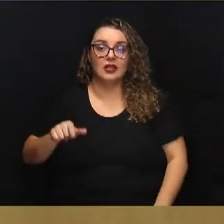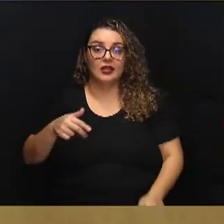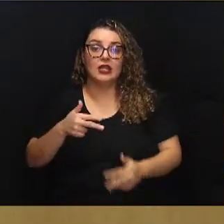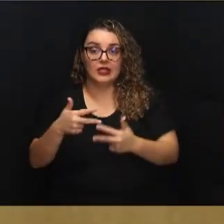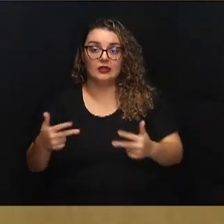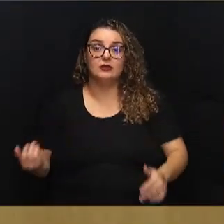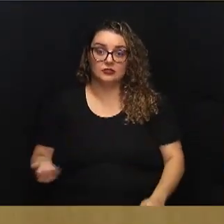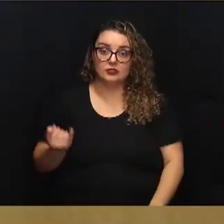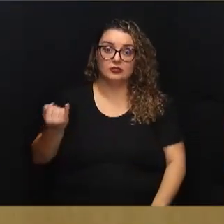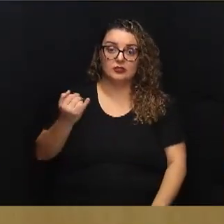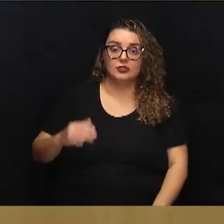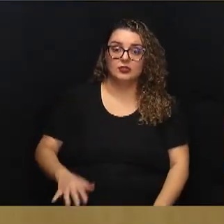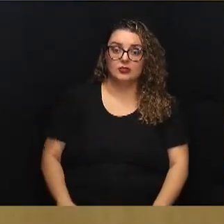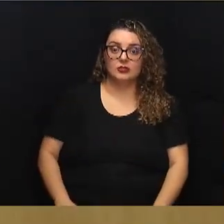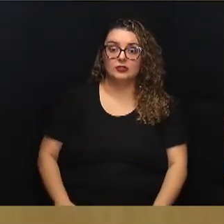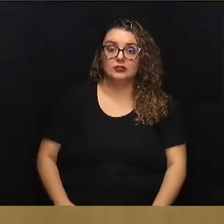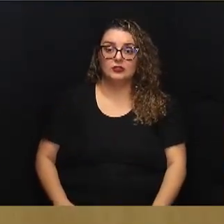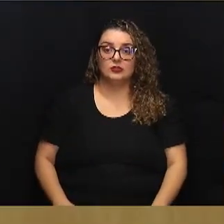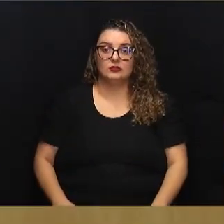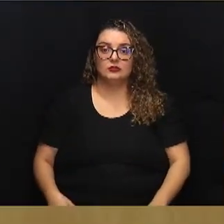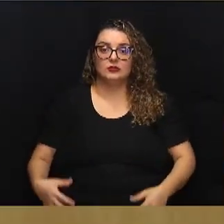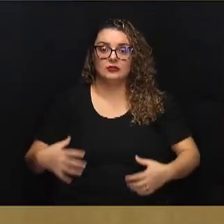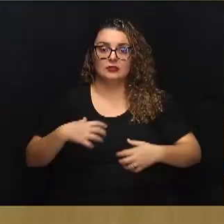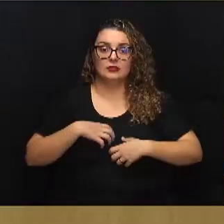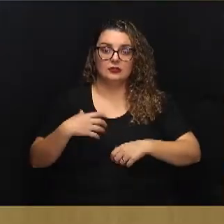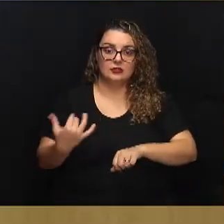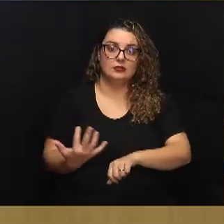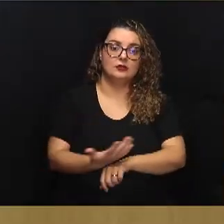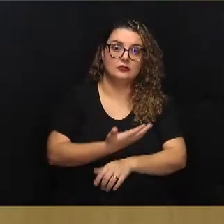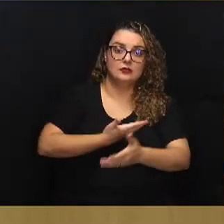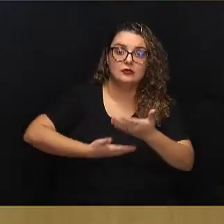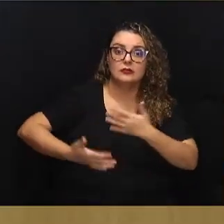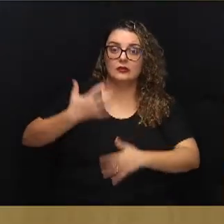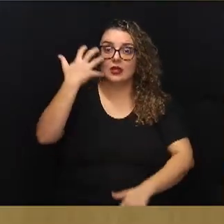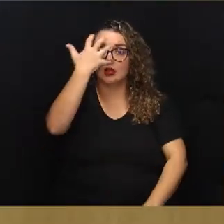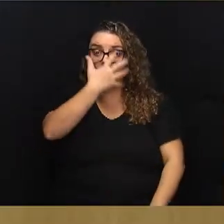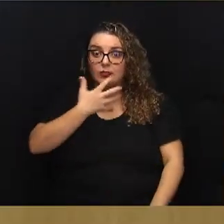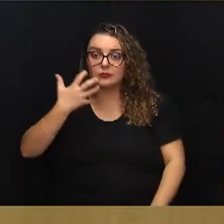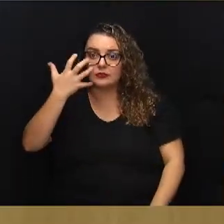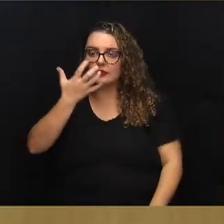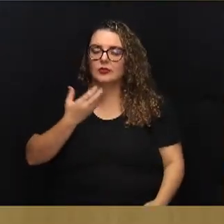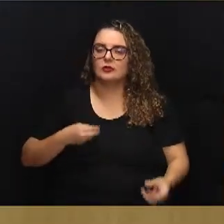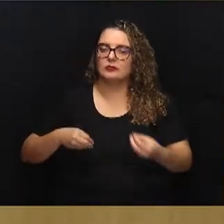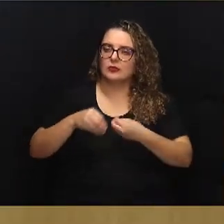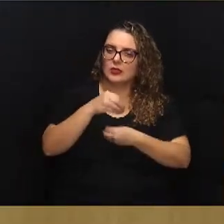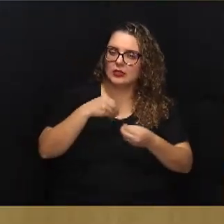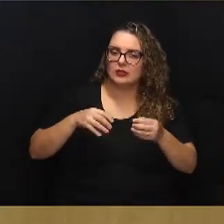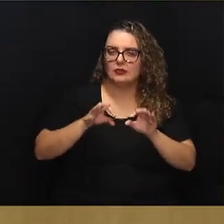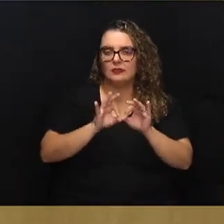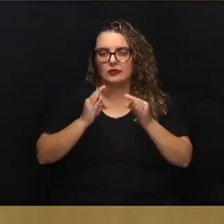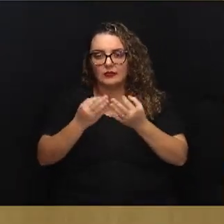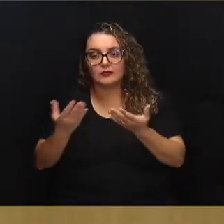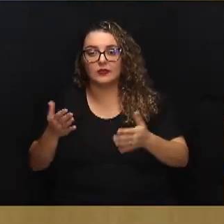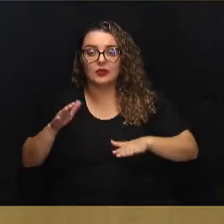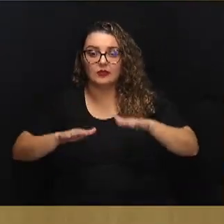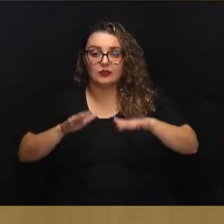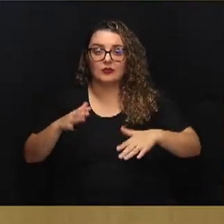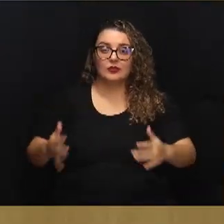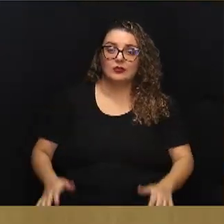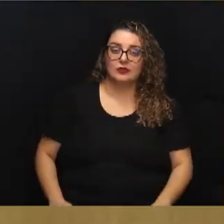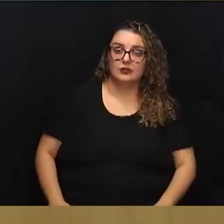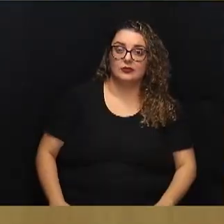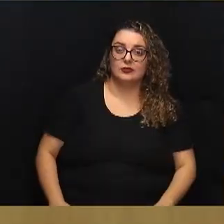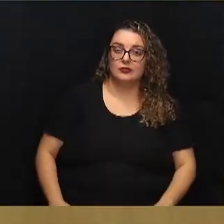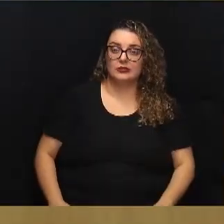muito importante. O calor é muito grande, né? A paixão envolve paixão, famílias que às vezes você tem torcedores dos